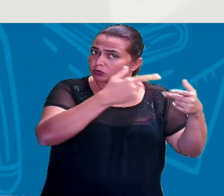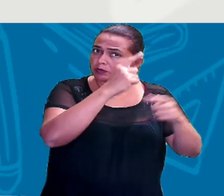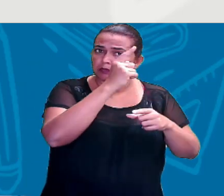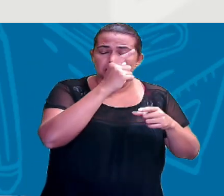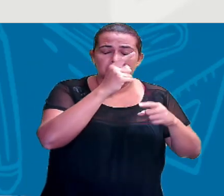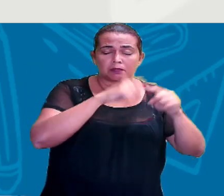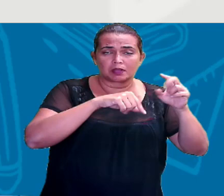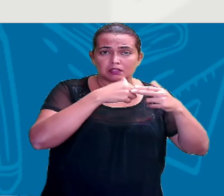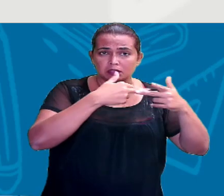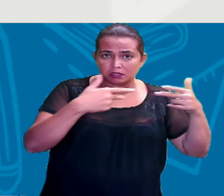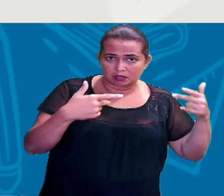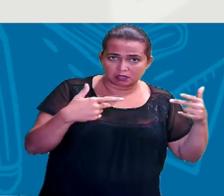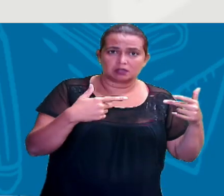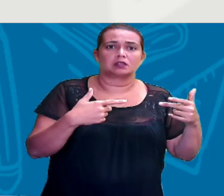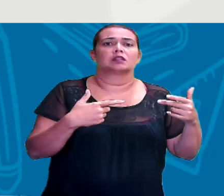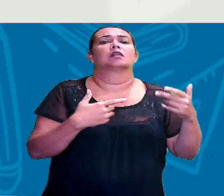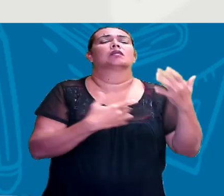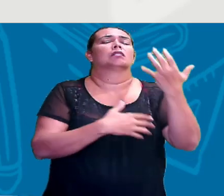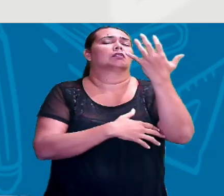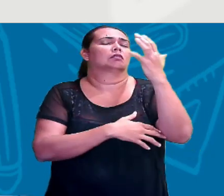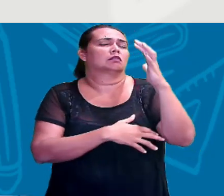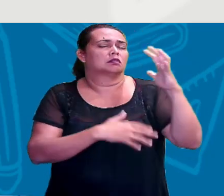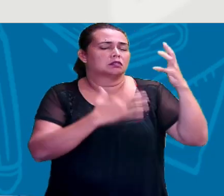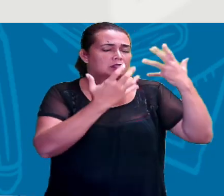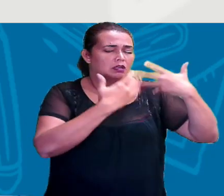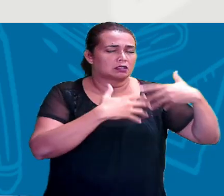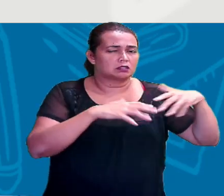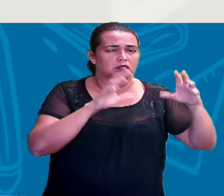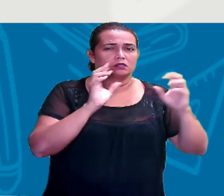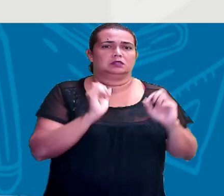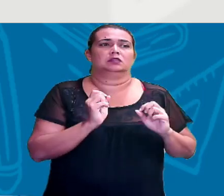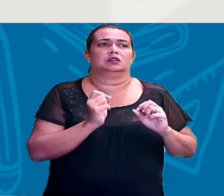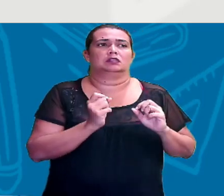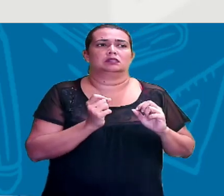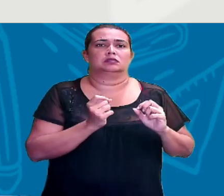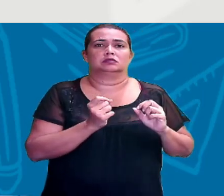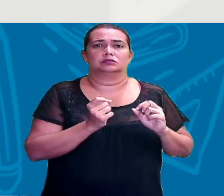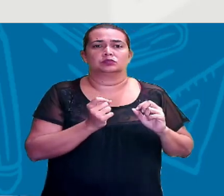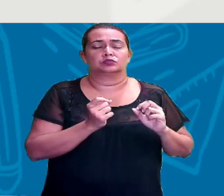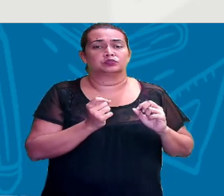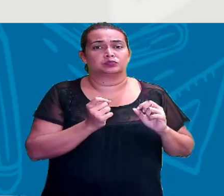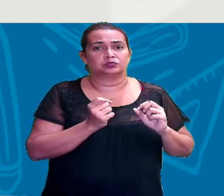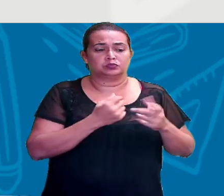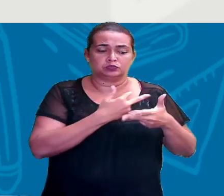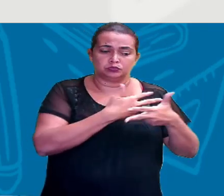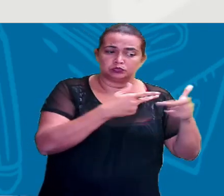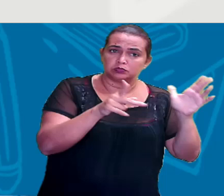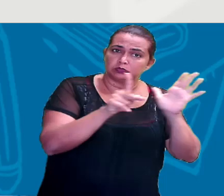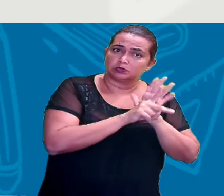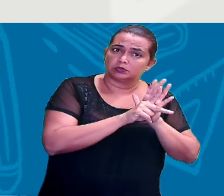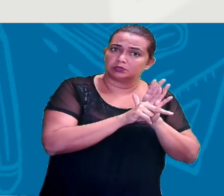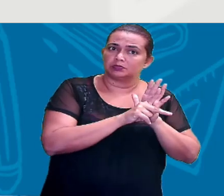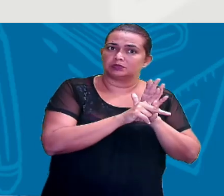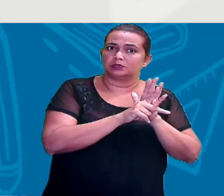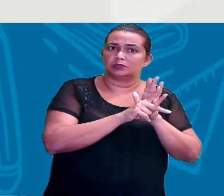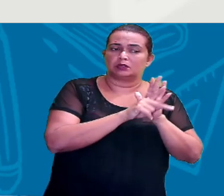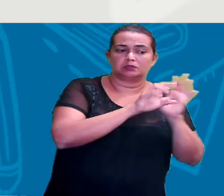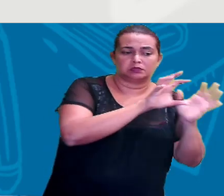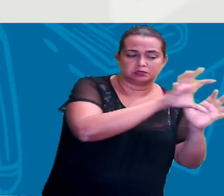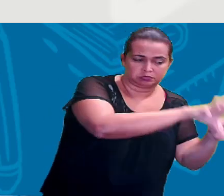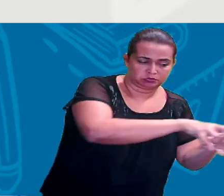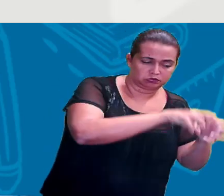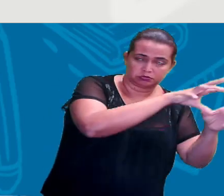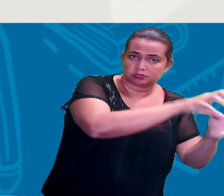de retirar toda a riqueza da terra e mandar para a